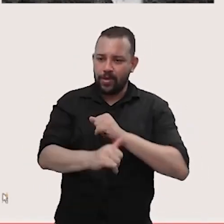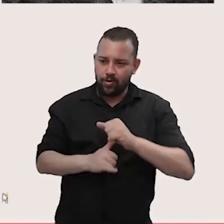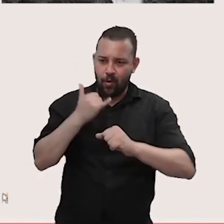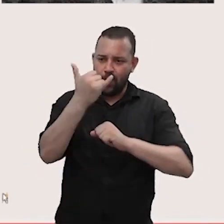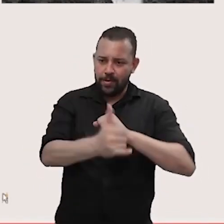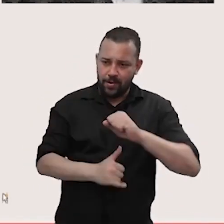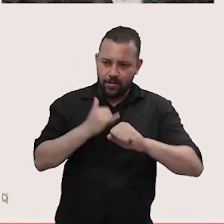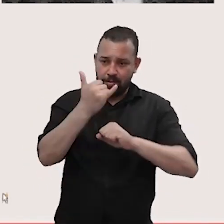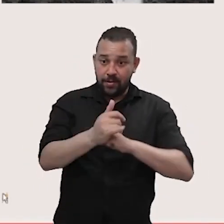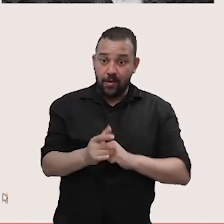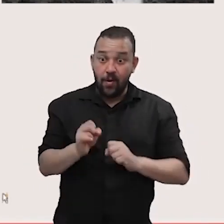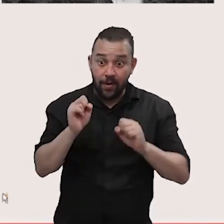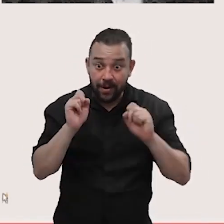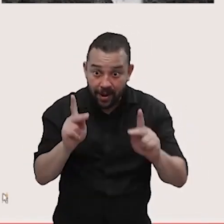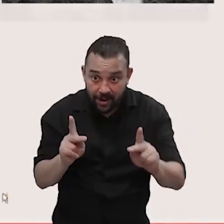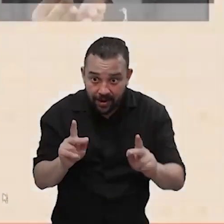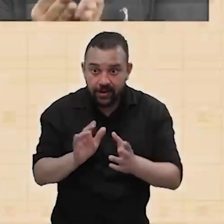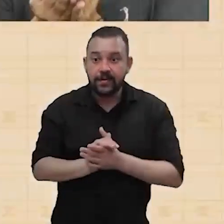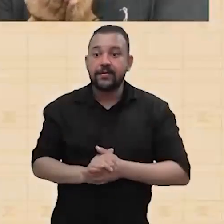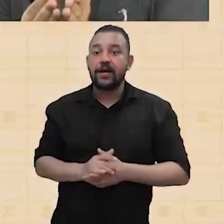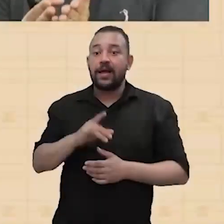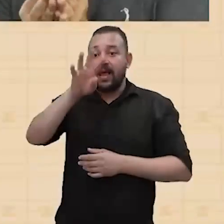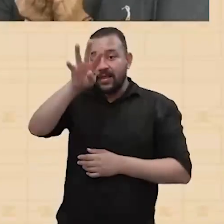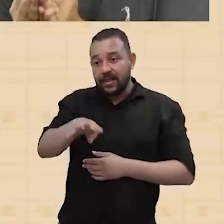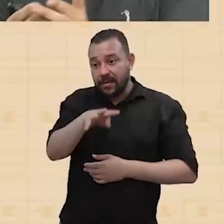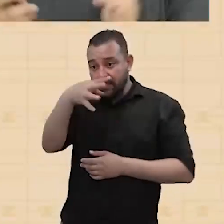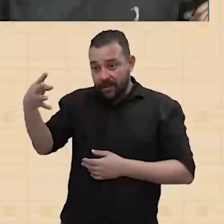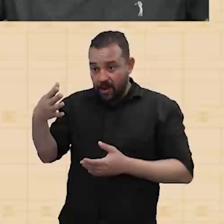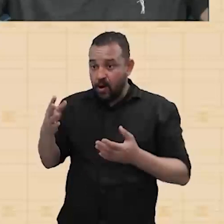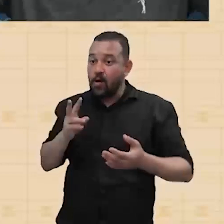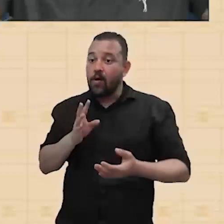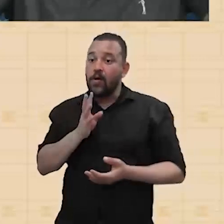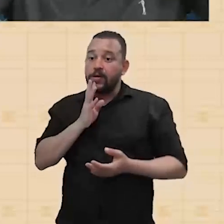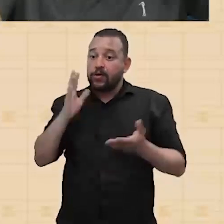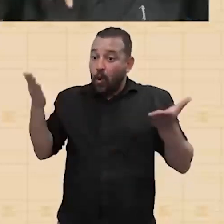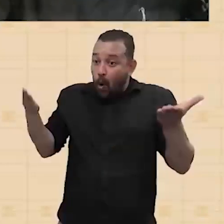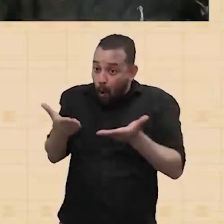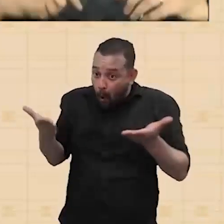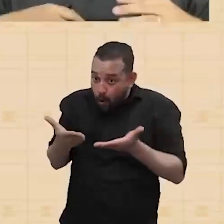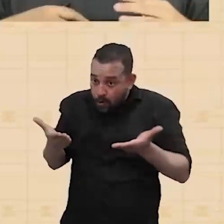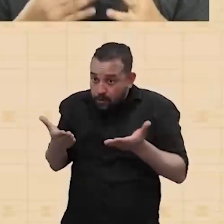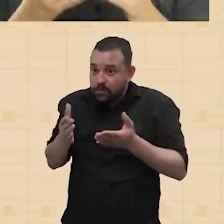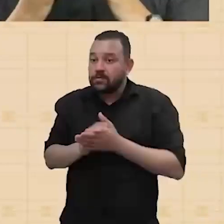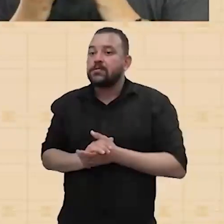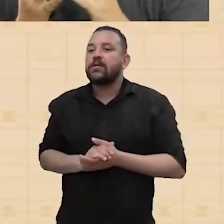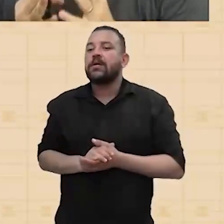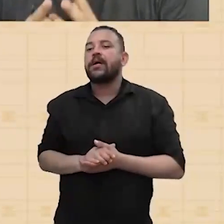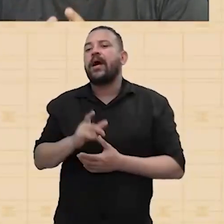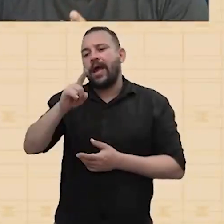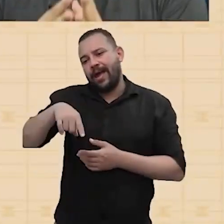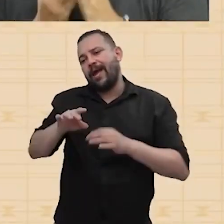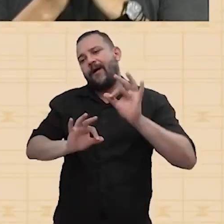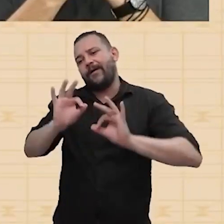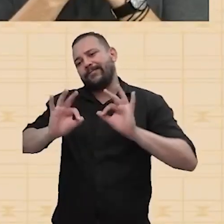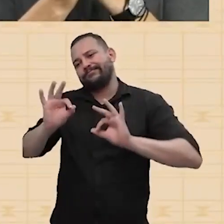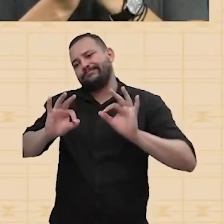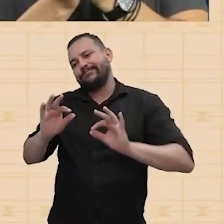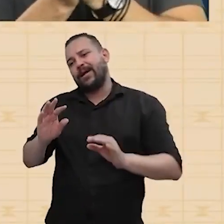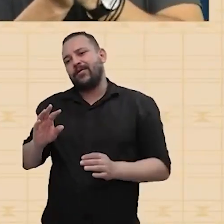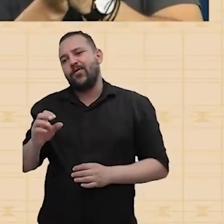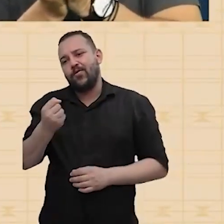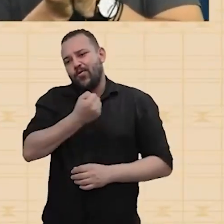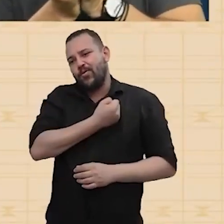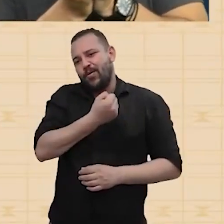atômico. Beleza? A tabela que nós conhecemos hoje é organizada